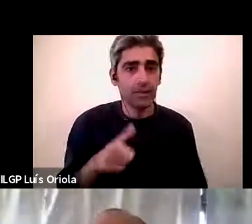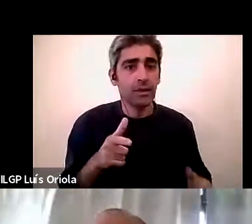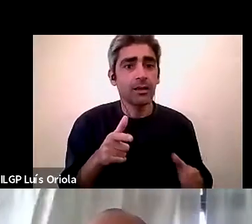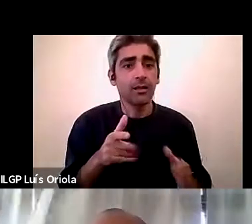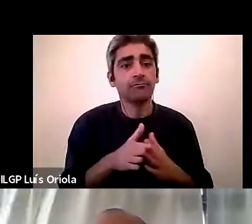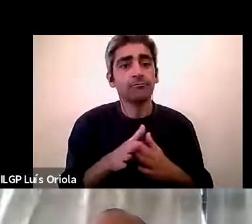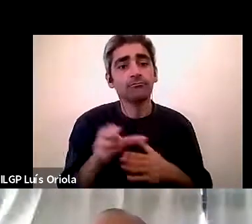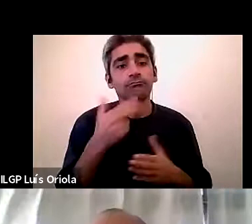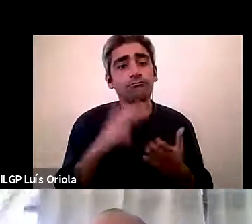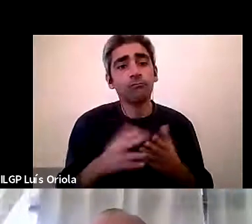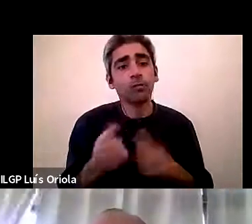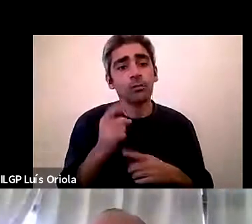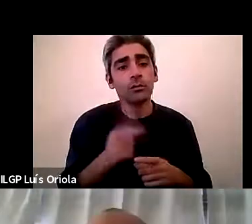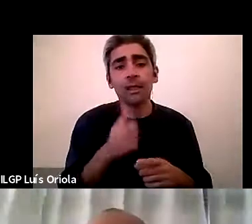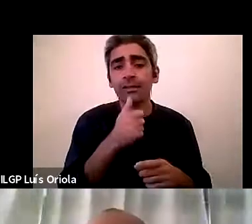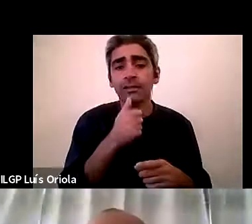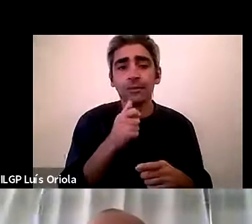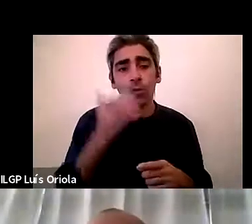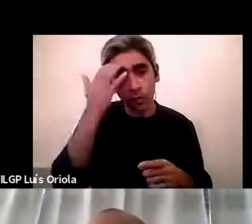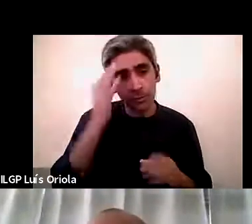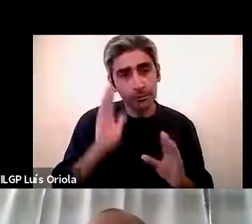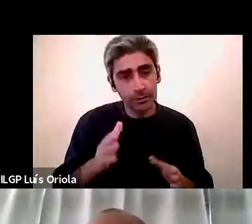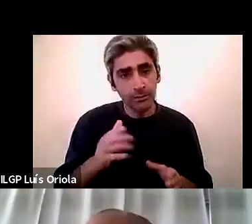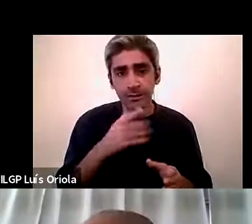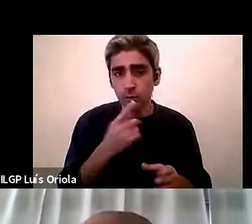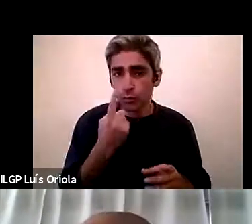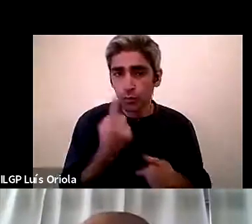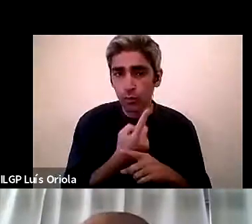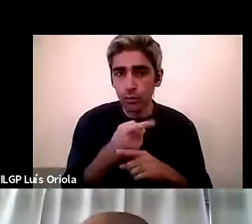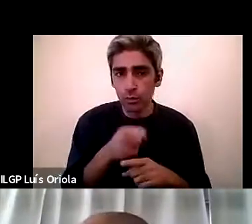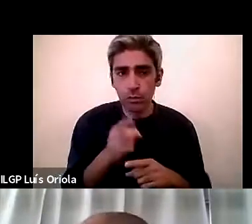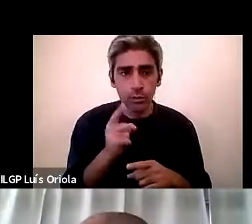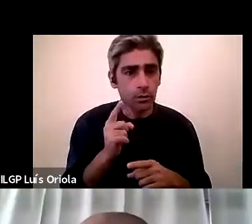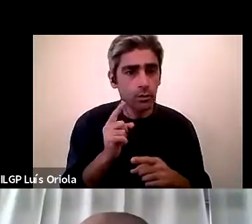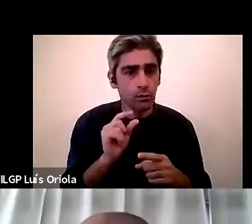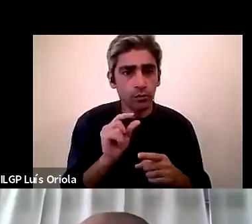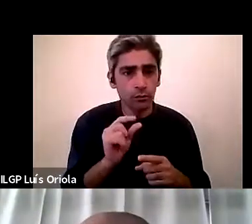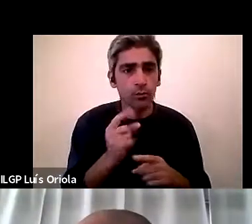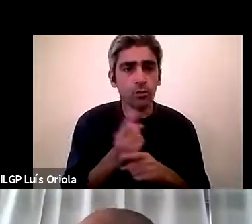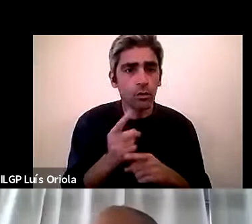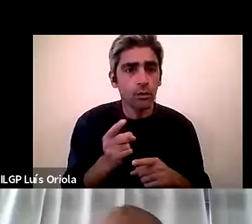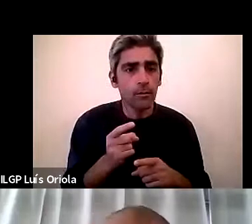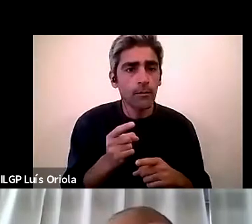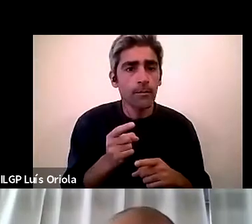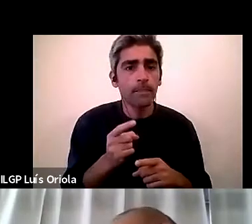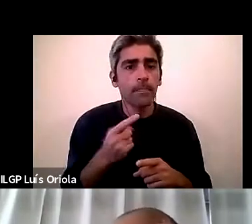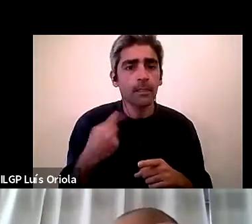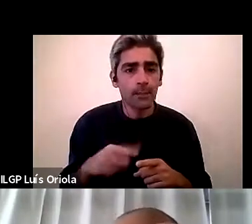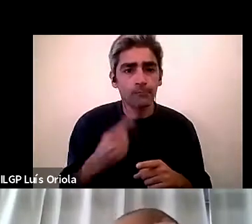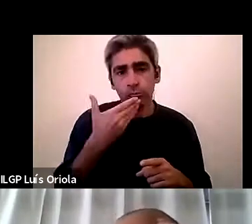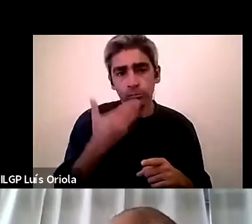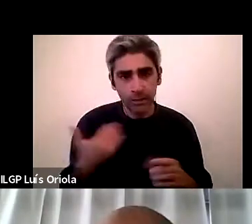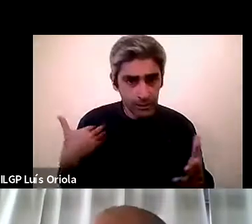ser concretizada será com uma decisão consciente. Deixe-me só dizer isto. Isto porquê? Porque já temos uma